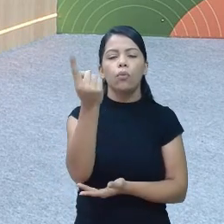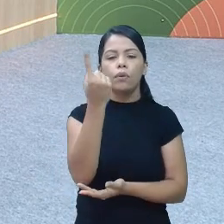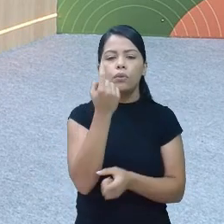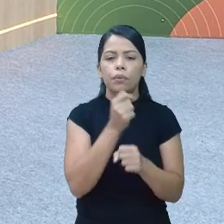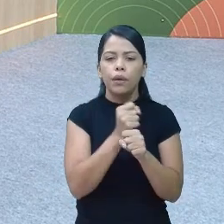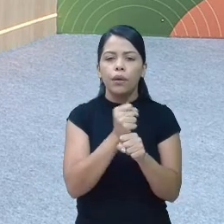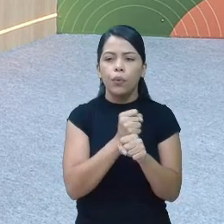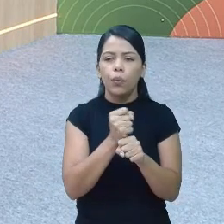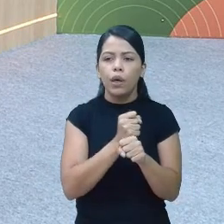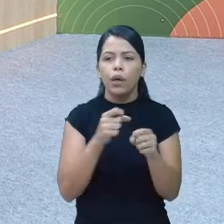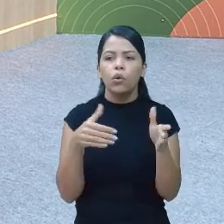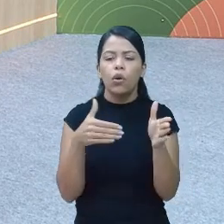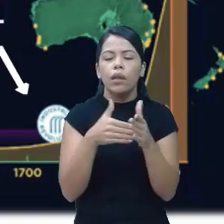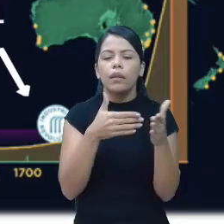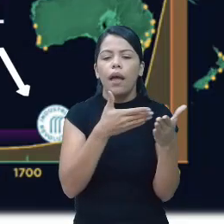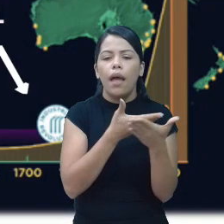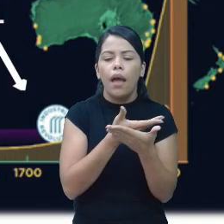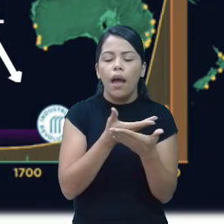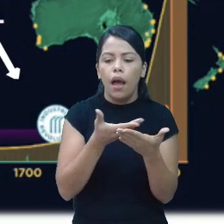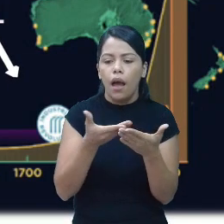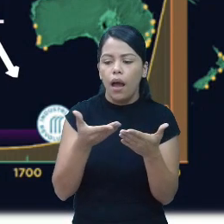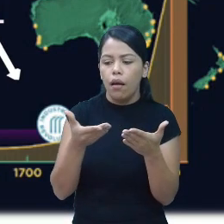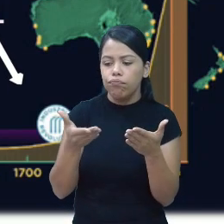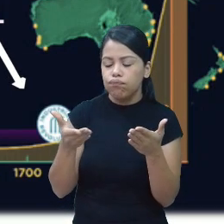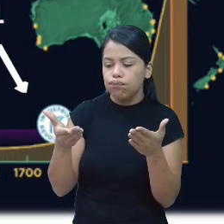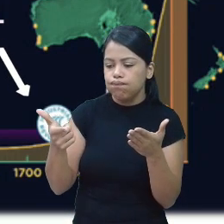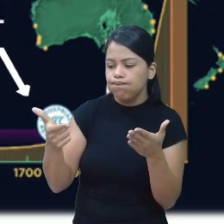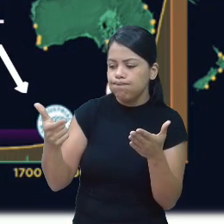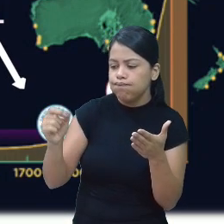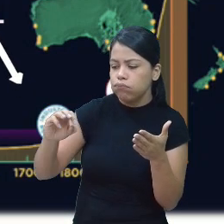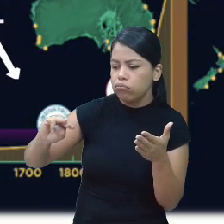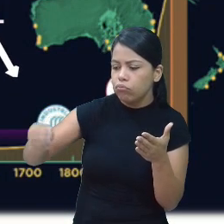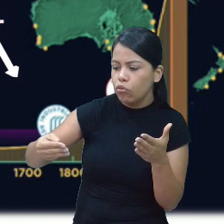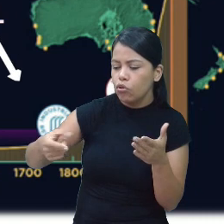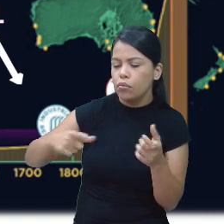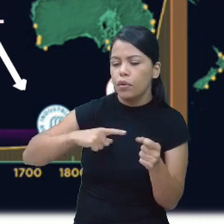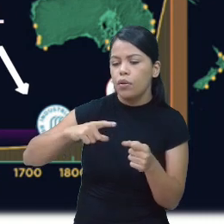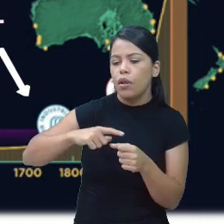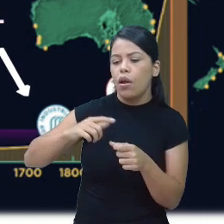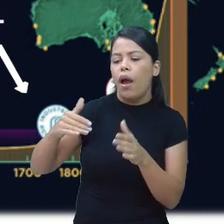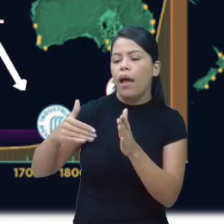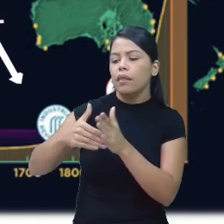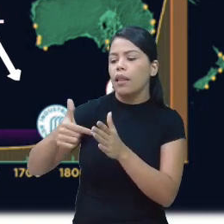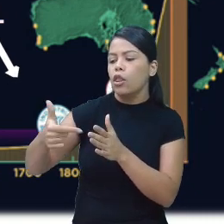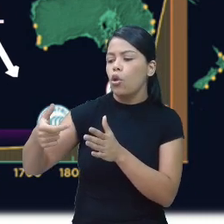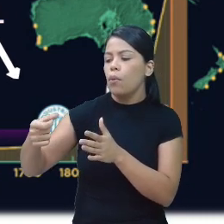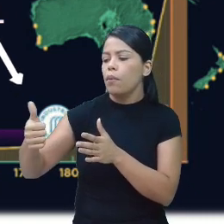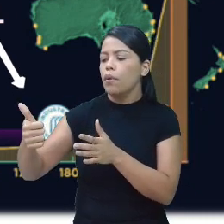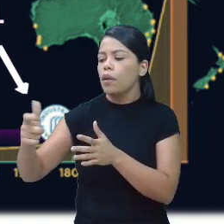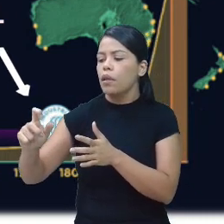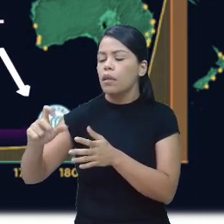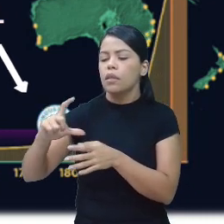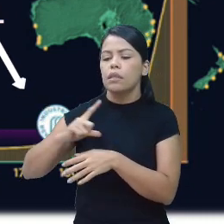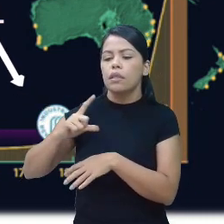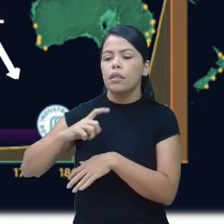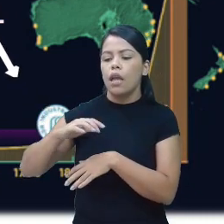aqui, no período de ano 2000, esse gráfico analisa até mais ou menos 2015, a gente tem 9,5